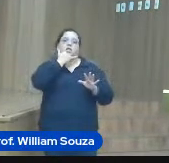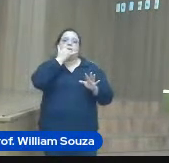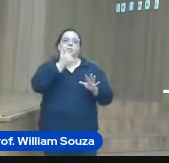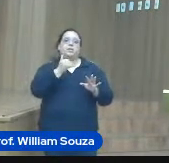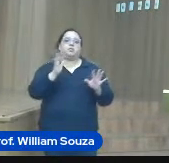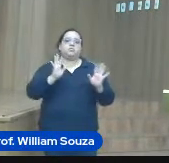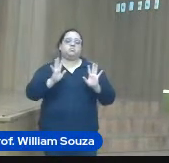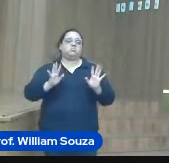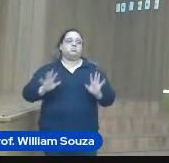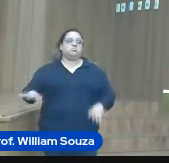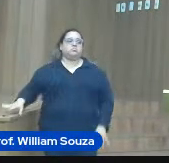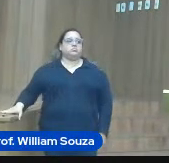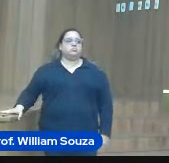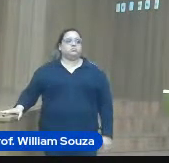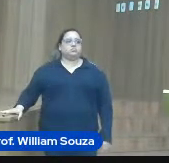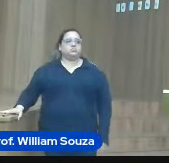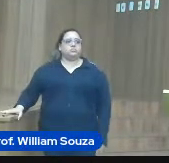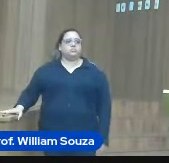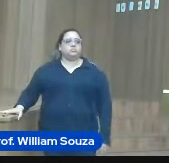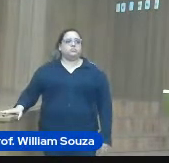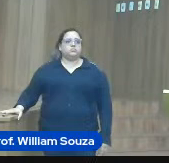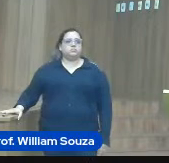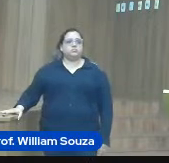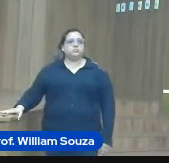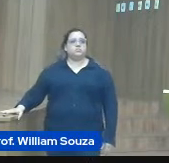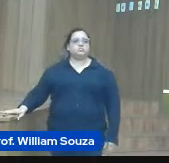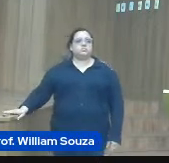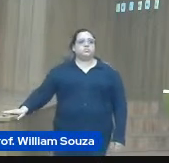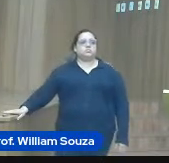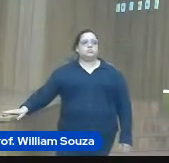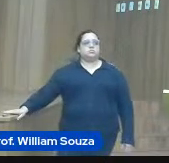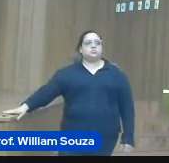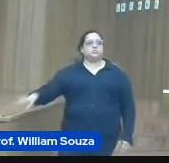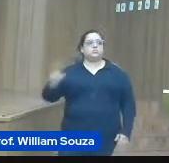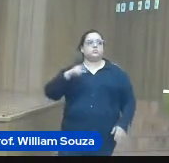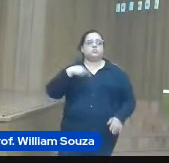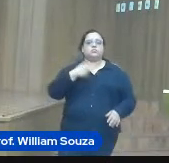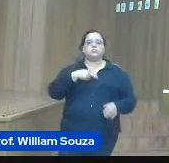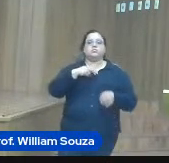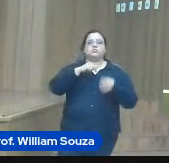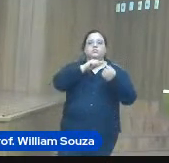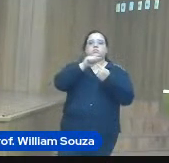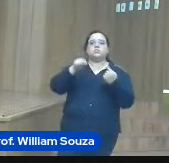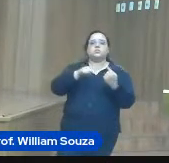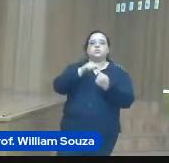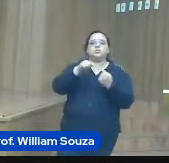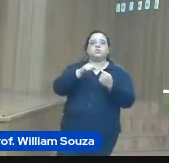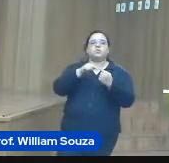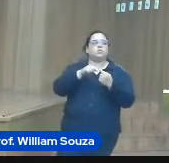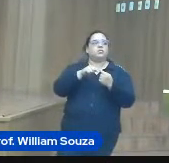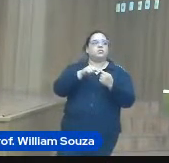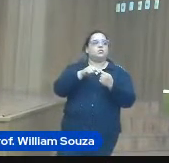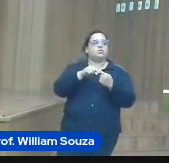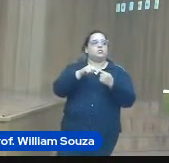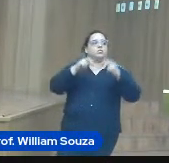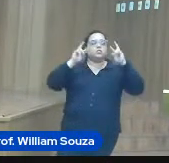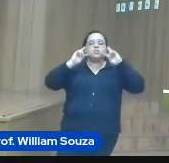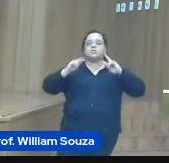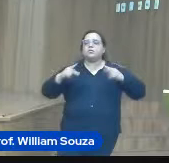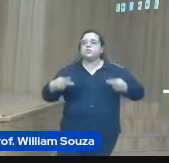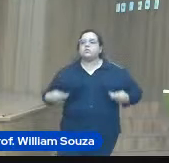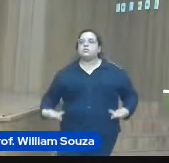Ou seja, é como se a gente estivesse vendo a objetividade pela extração da humanidade.